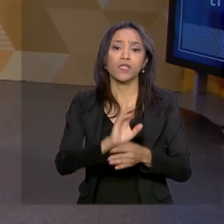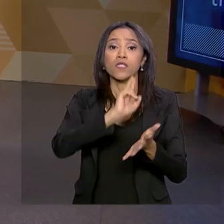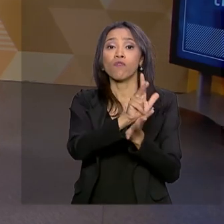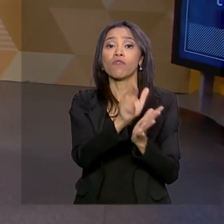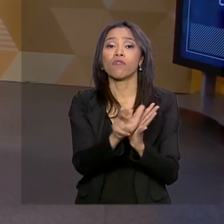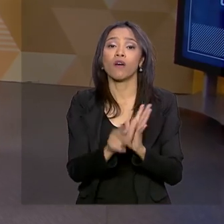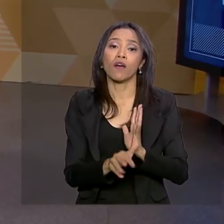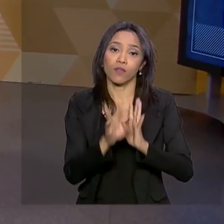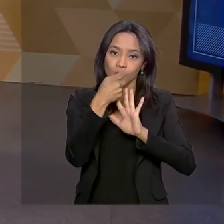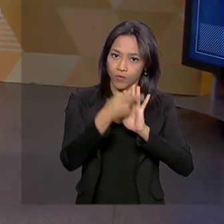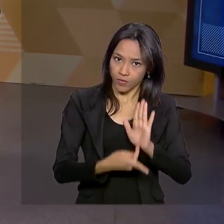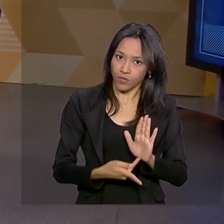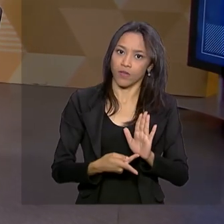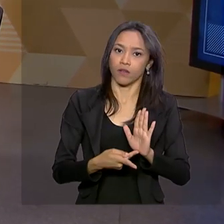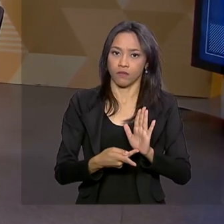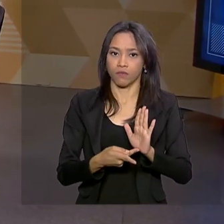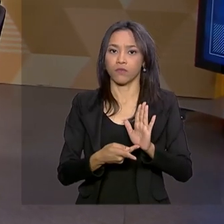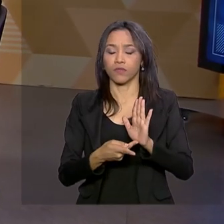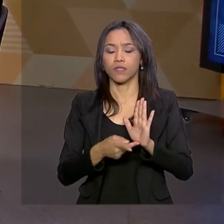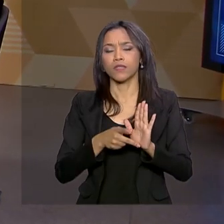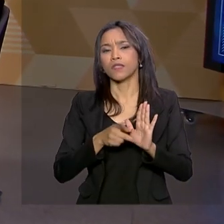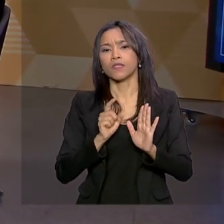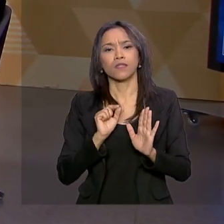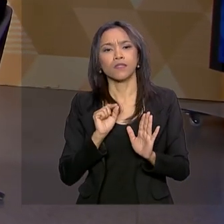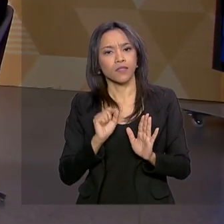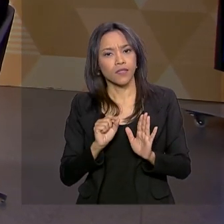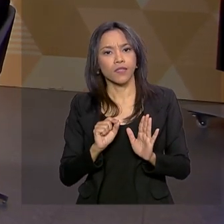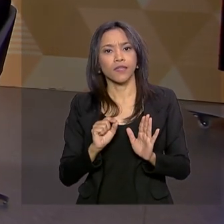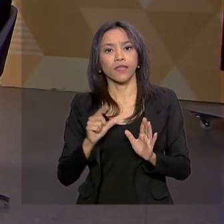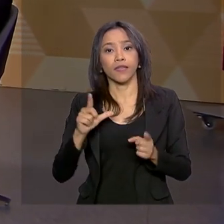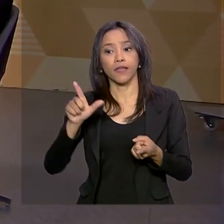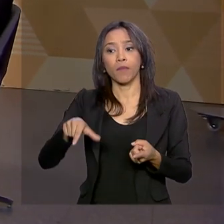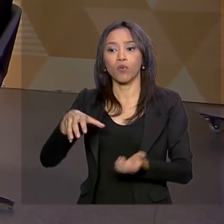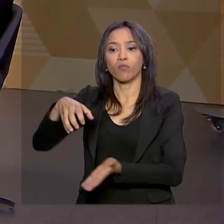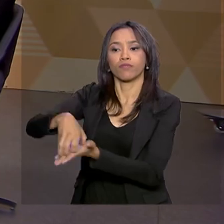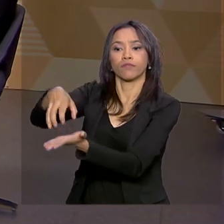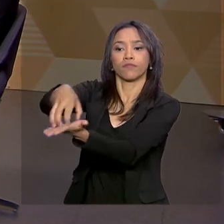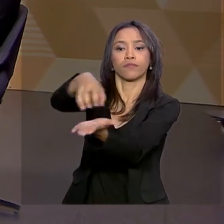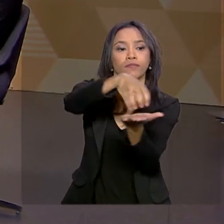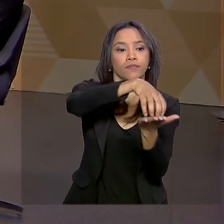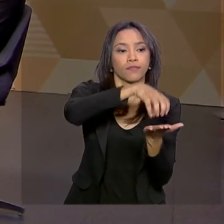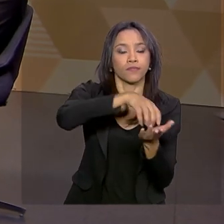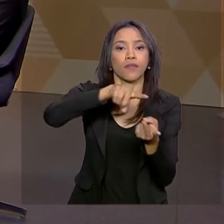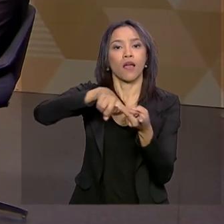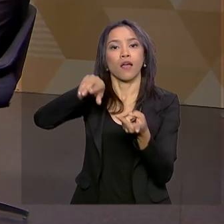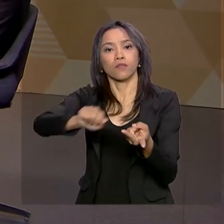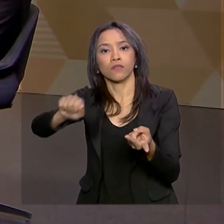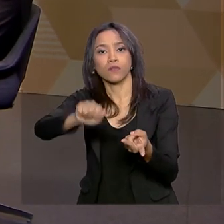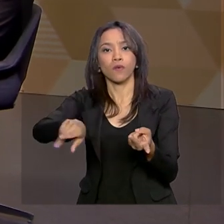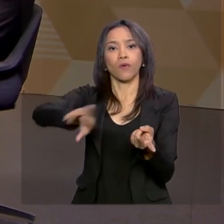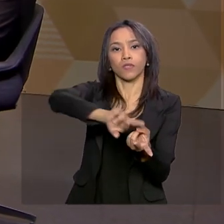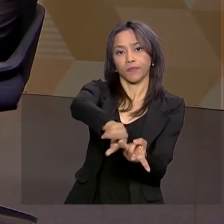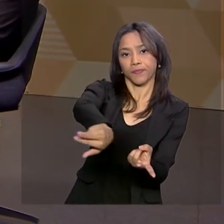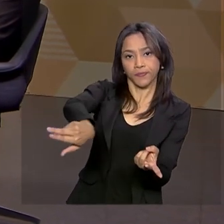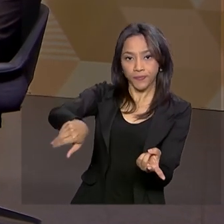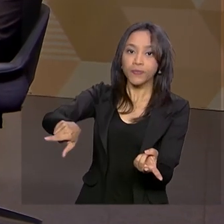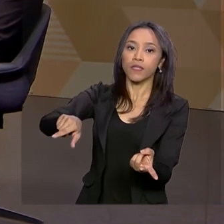projetos que são desenvolvidos por entidades sem fins lucrativos,